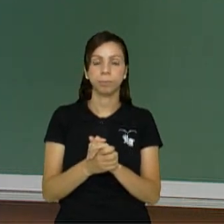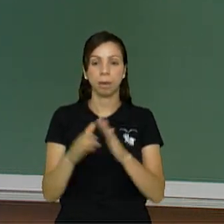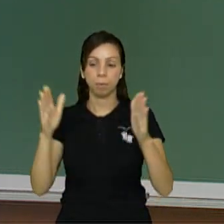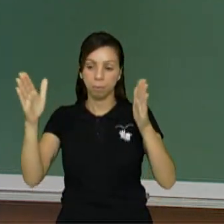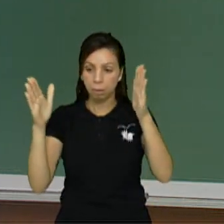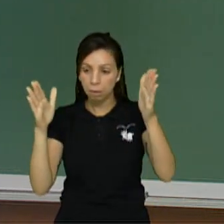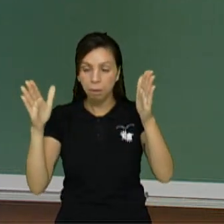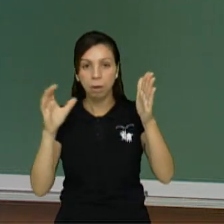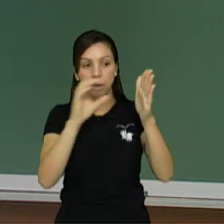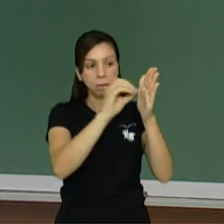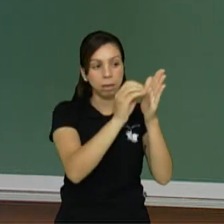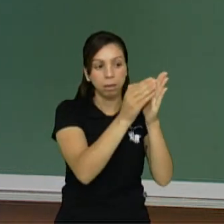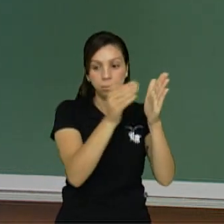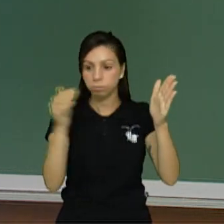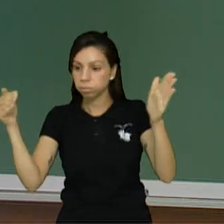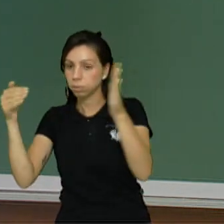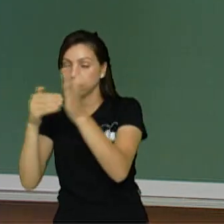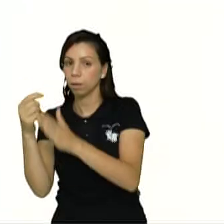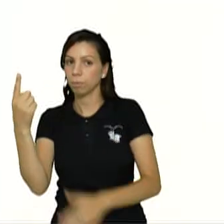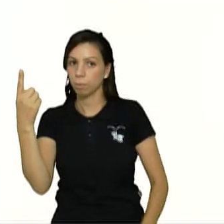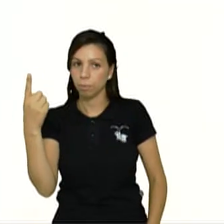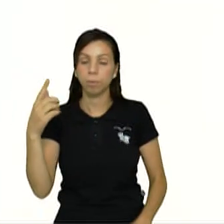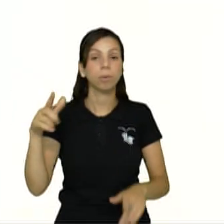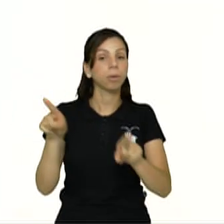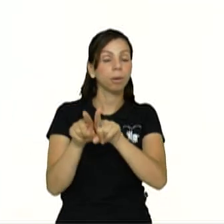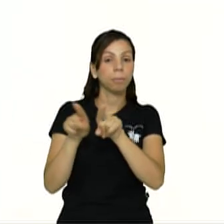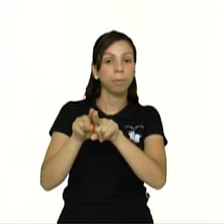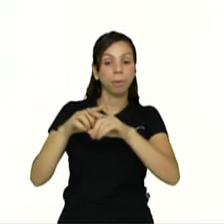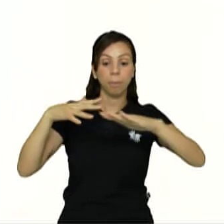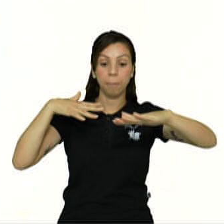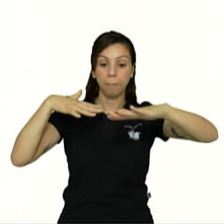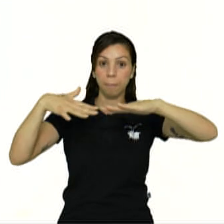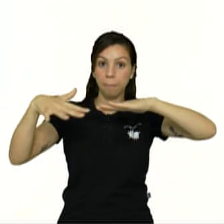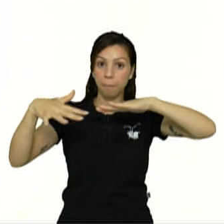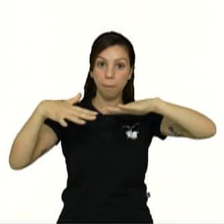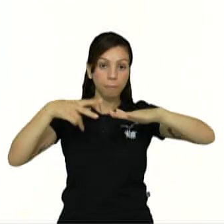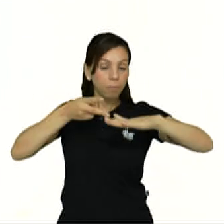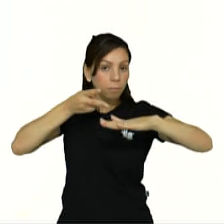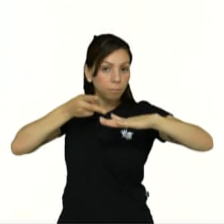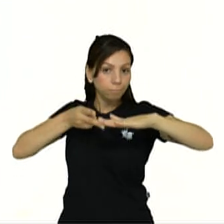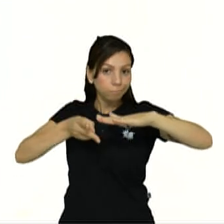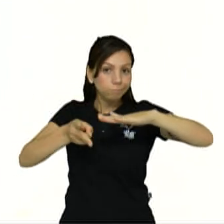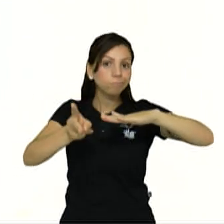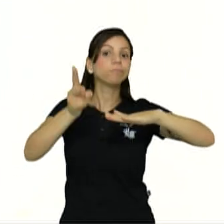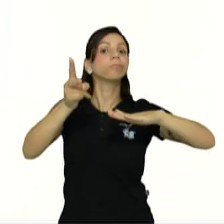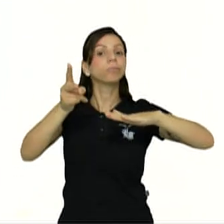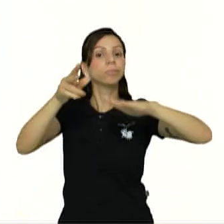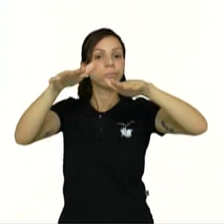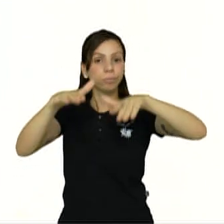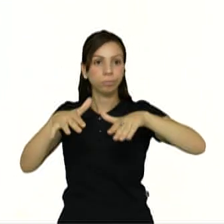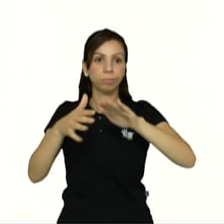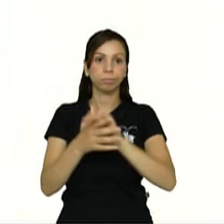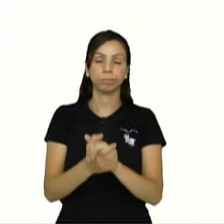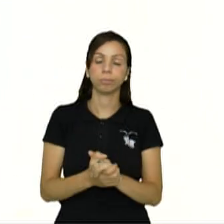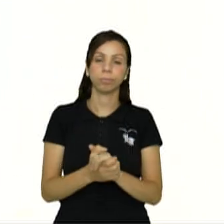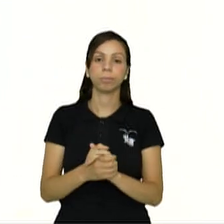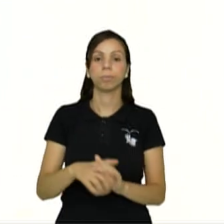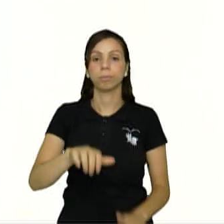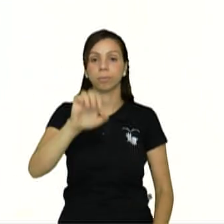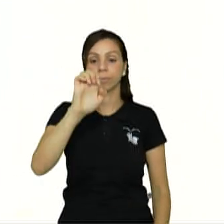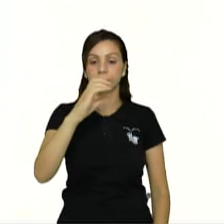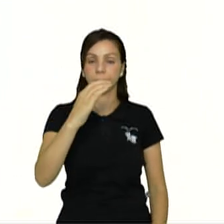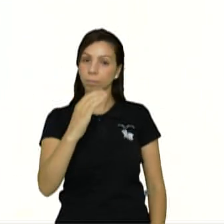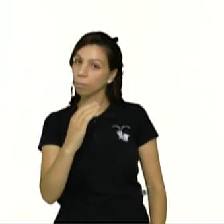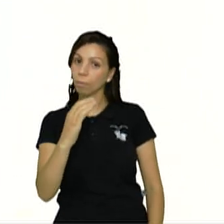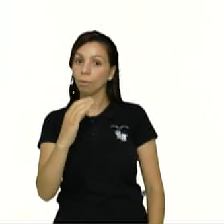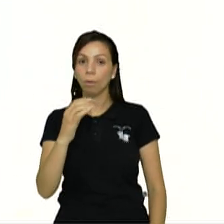Vale lembrar, como eu já mencionei, a quantidade de movimento, pessoal, ela sempre vai se conservar. E a energia cinética, pessoal, ela não